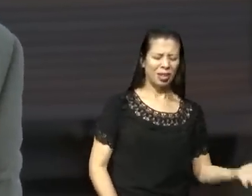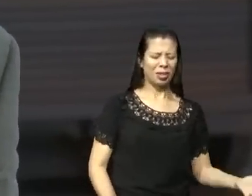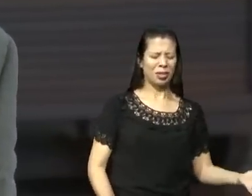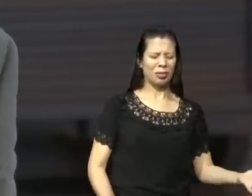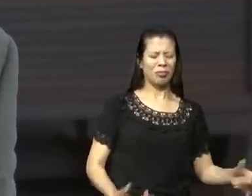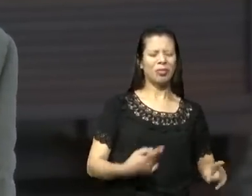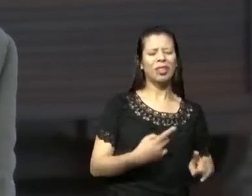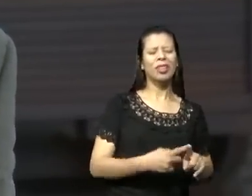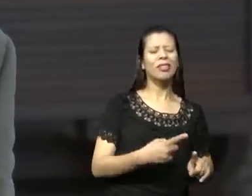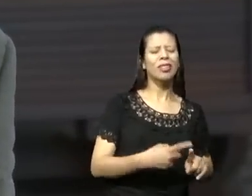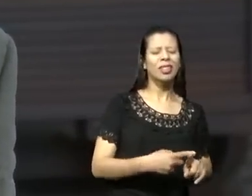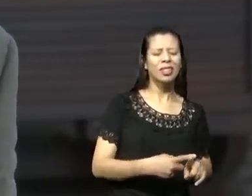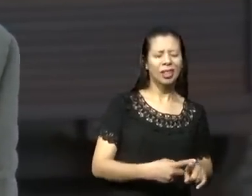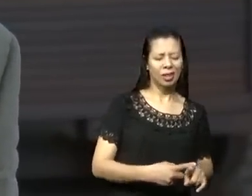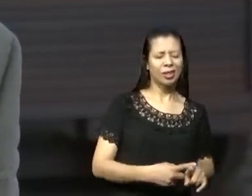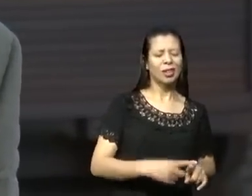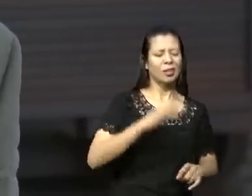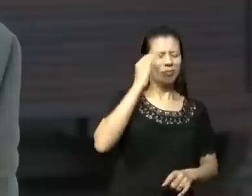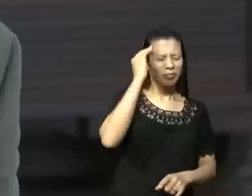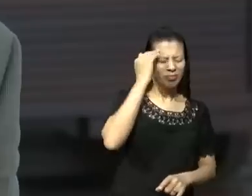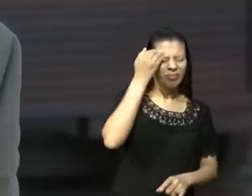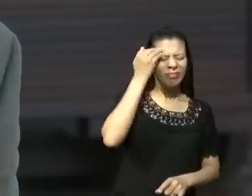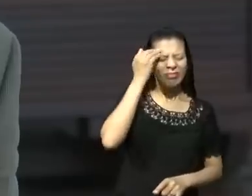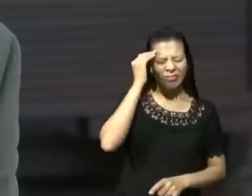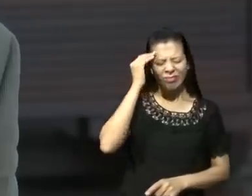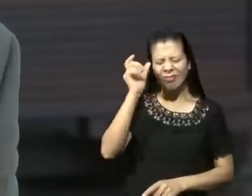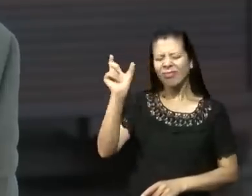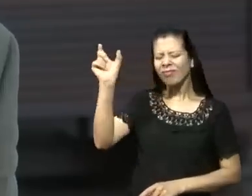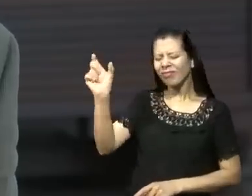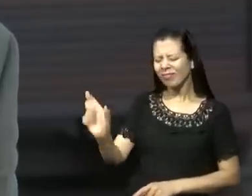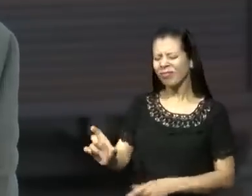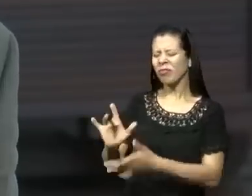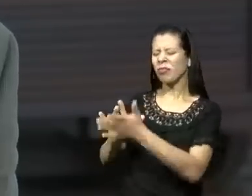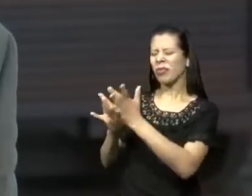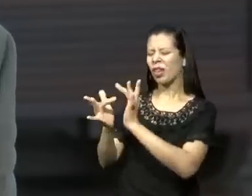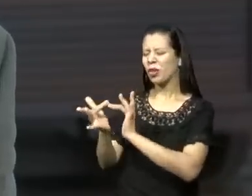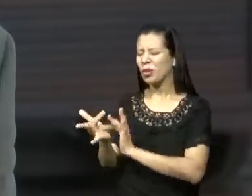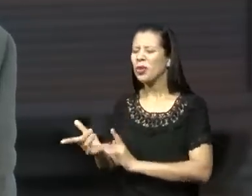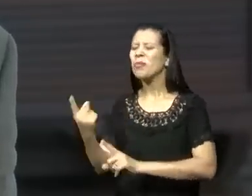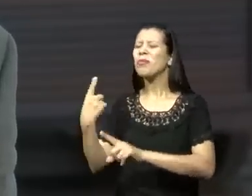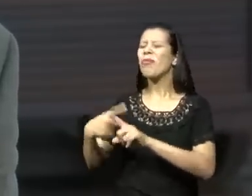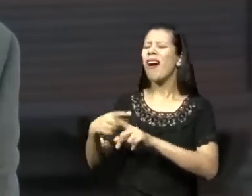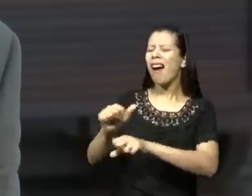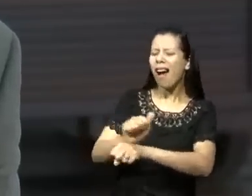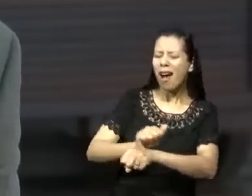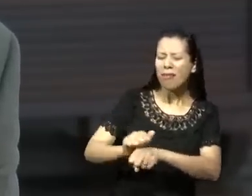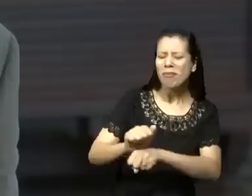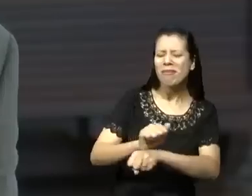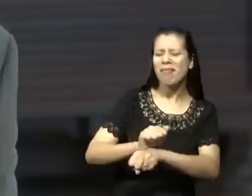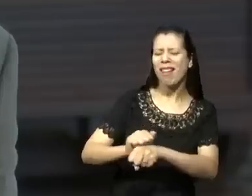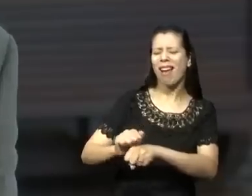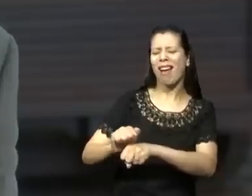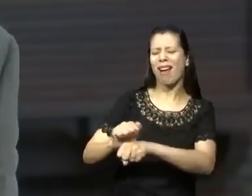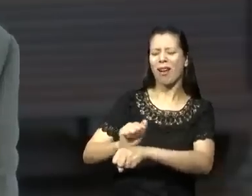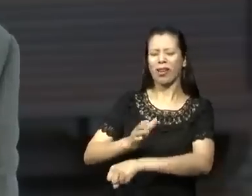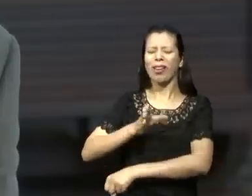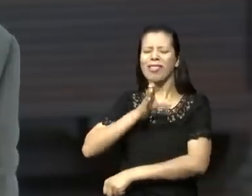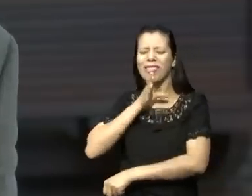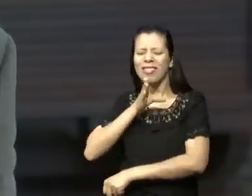Abraão vocês me conheceriam porque Abraão viu o meu dia numa visão